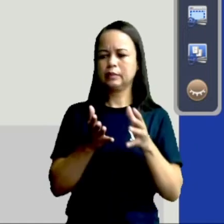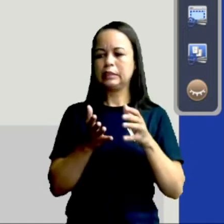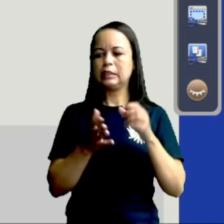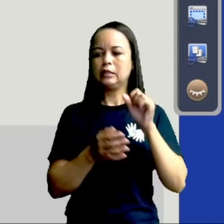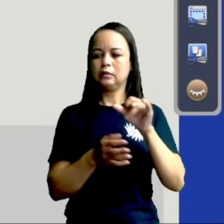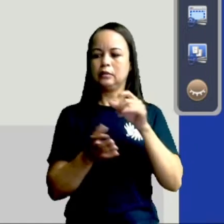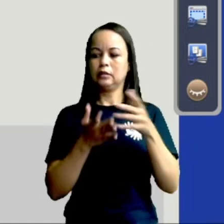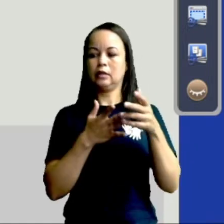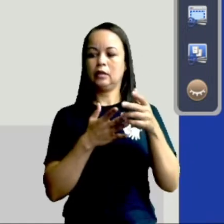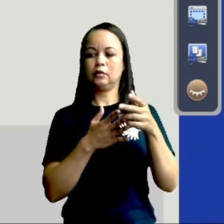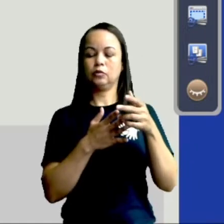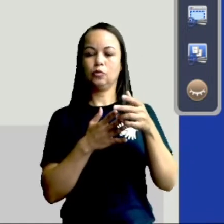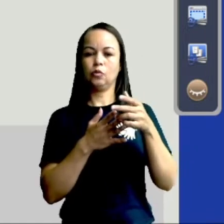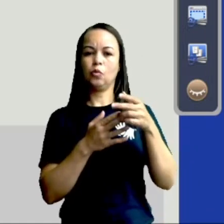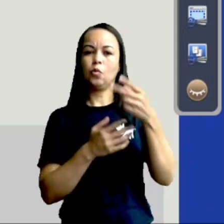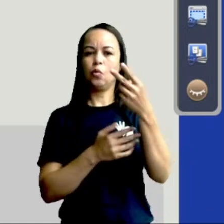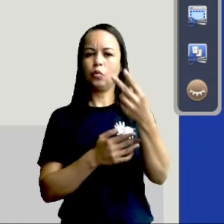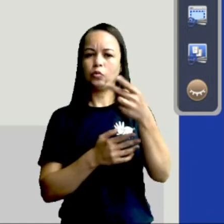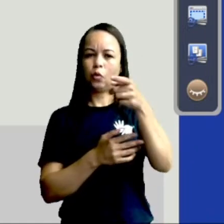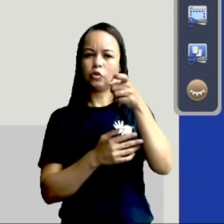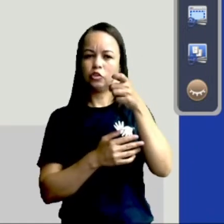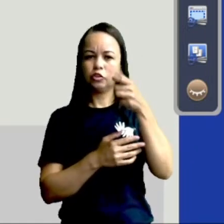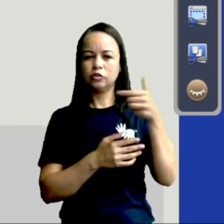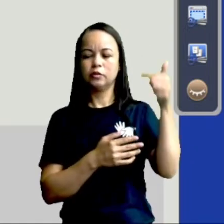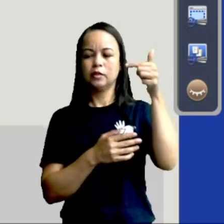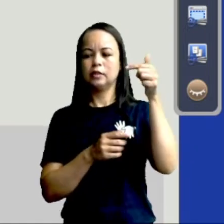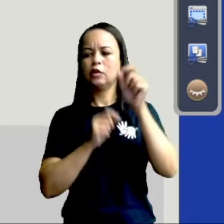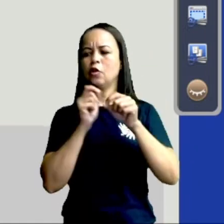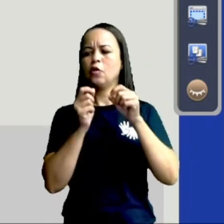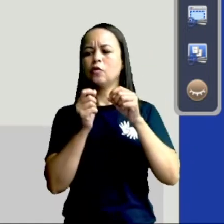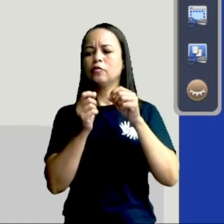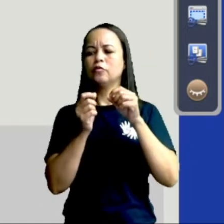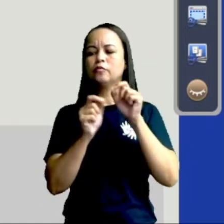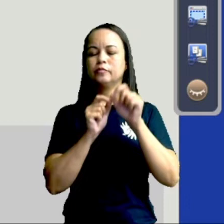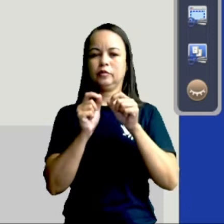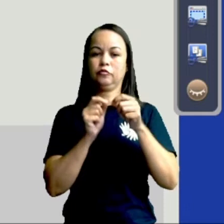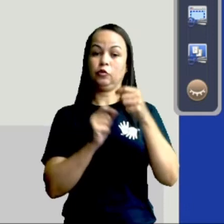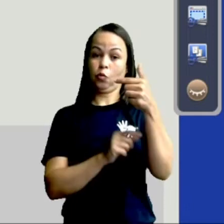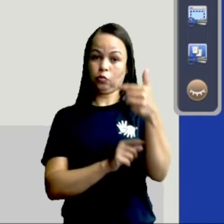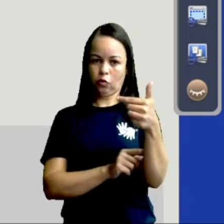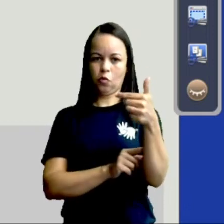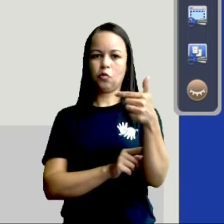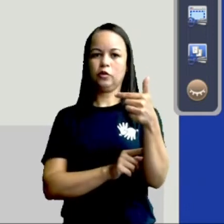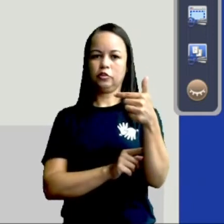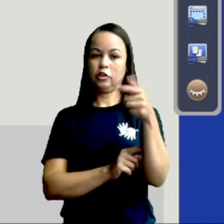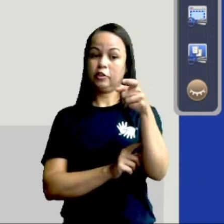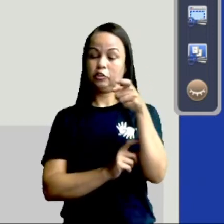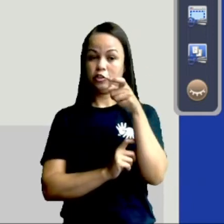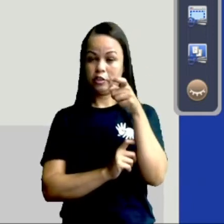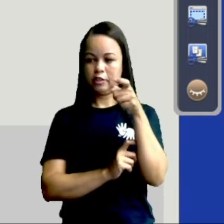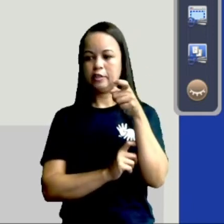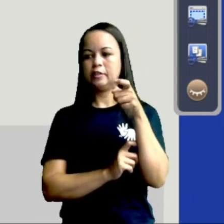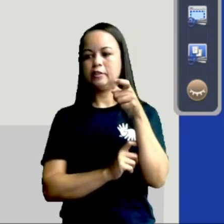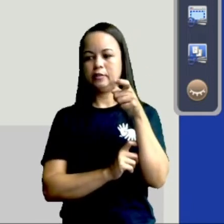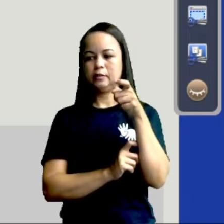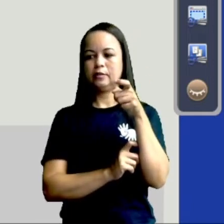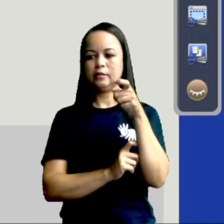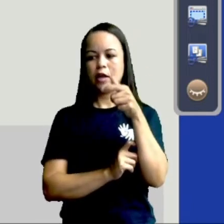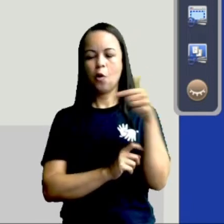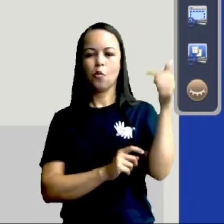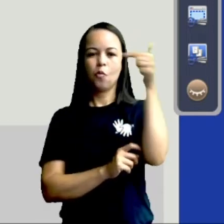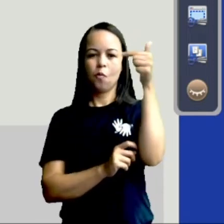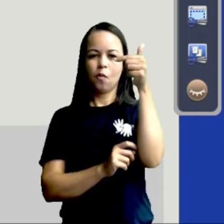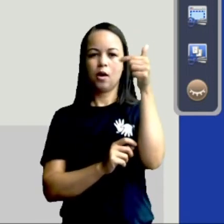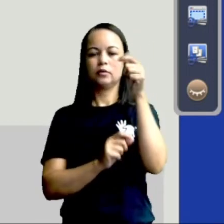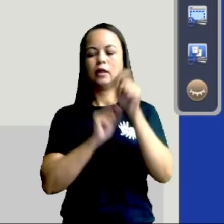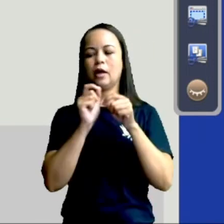jogou ele lá para fora, ó, o que ficou dessa parcela? Tá vendo que ficou 2? X ao quadrado, gente, é a